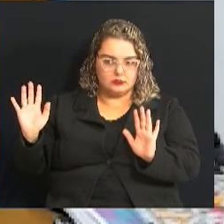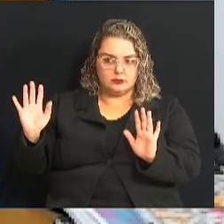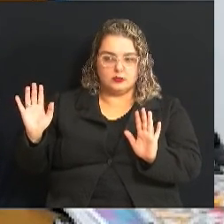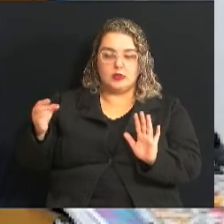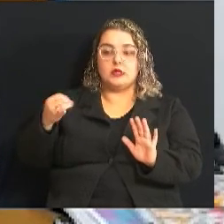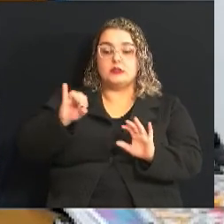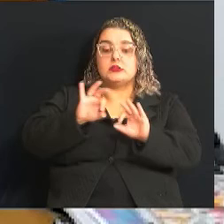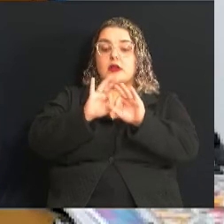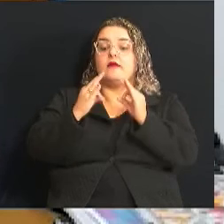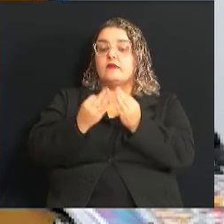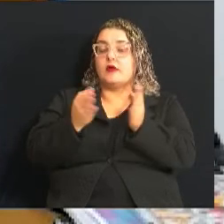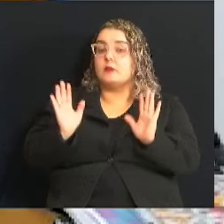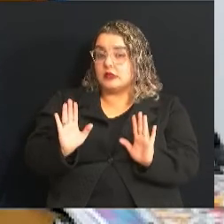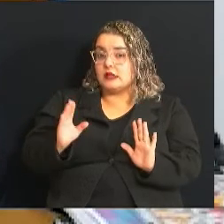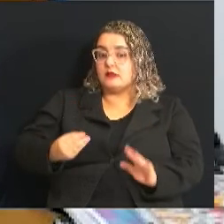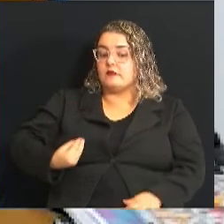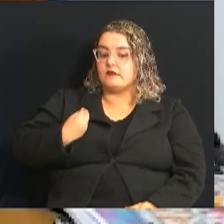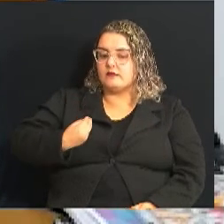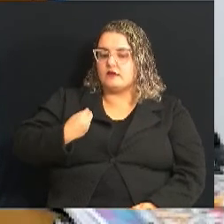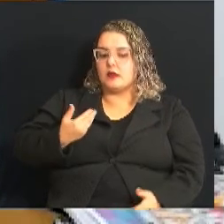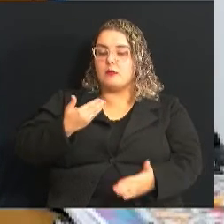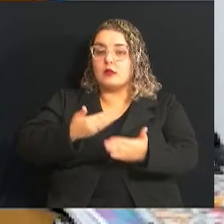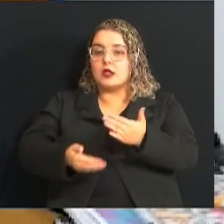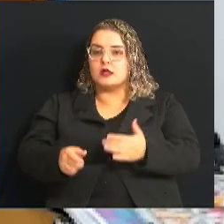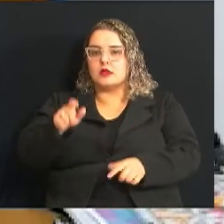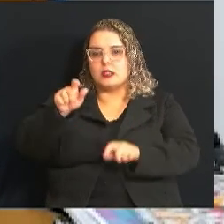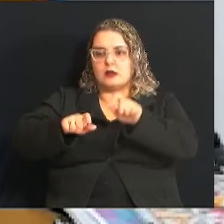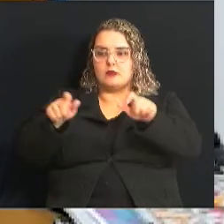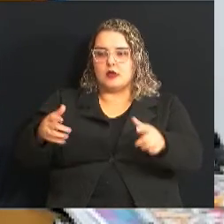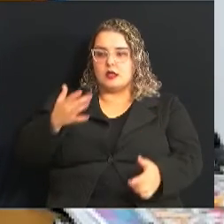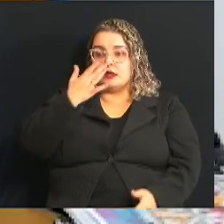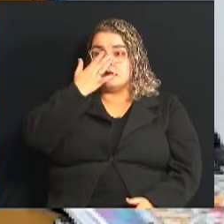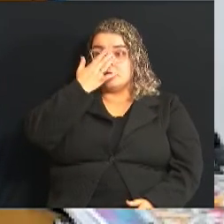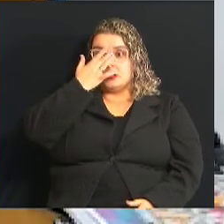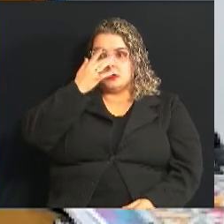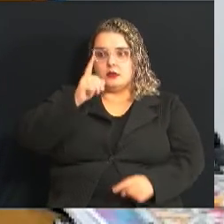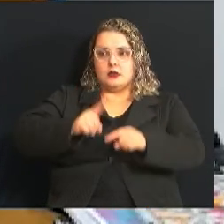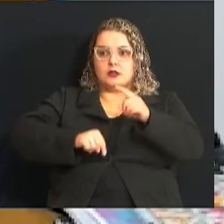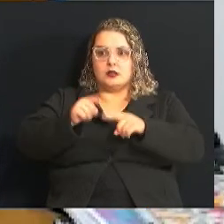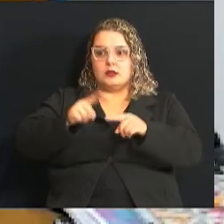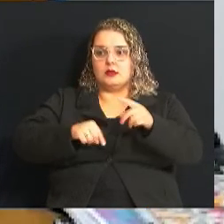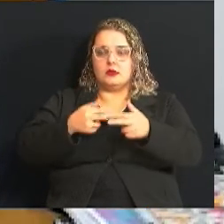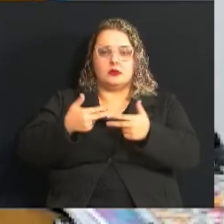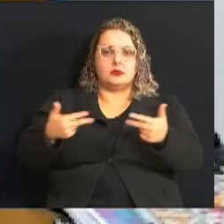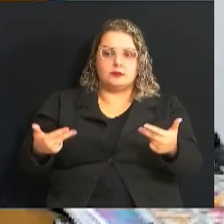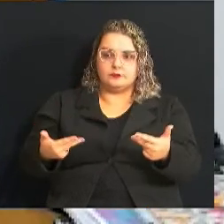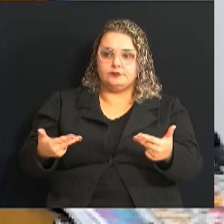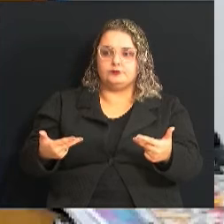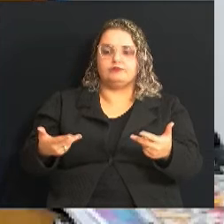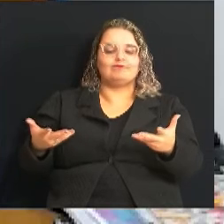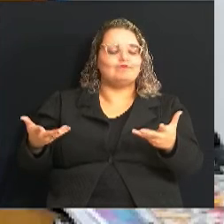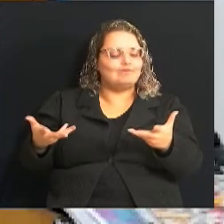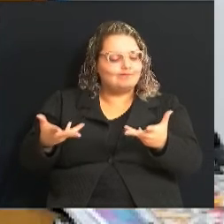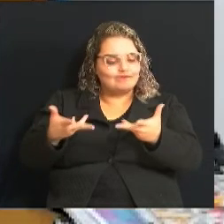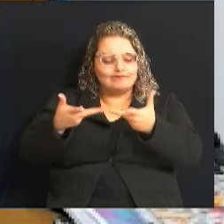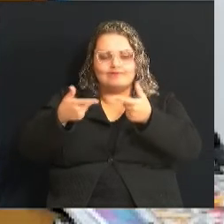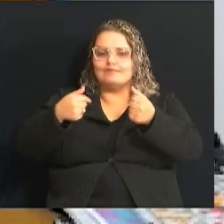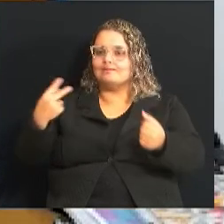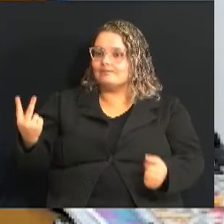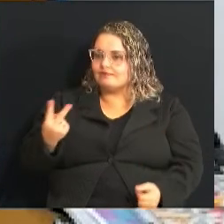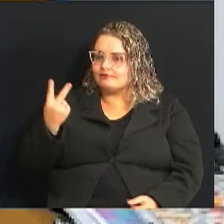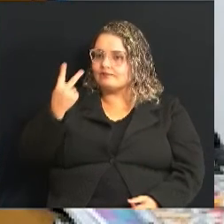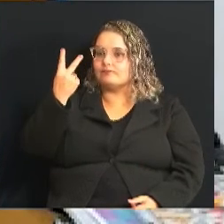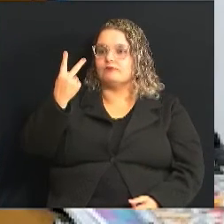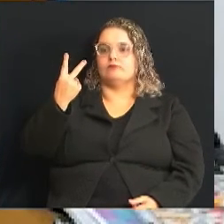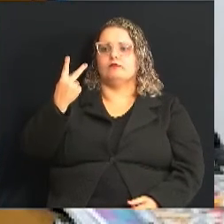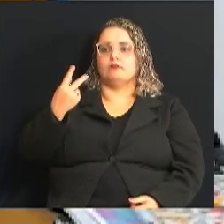família vivencia a perda de alguém, esse material é muito rico, valioso, ele vai